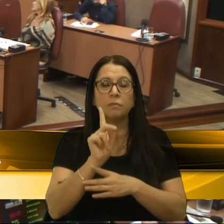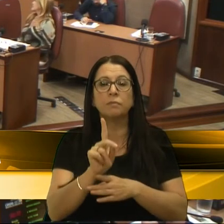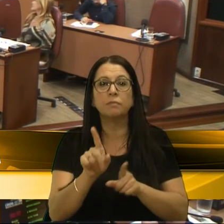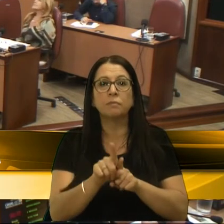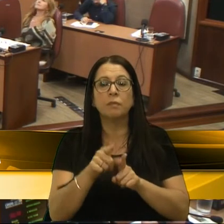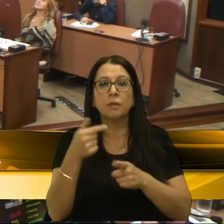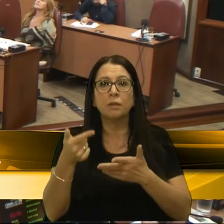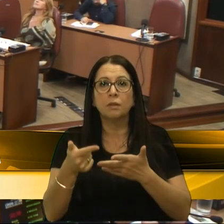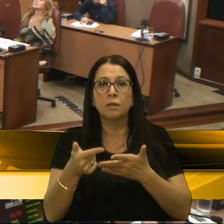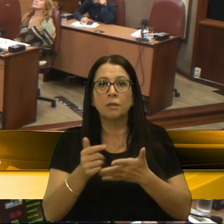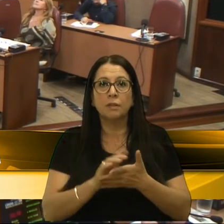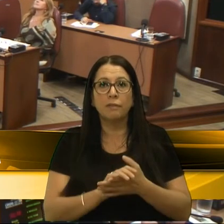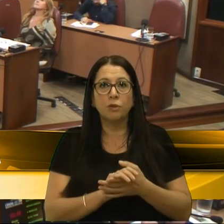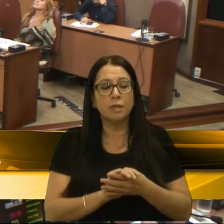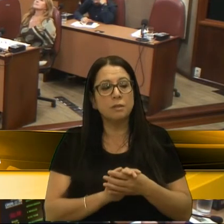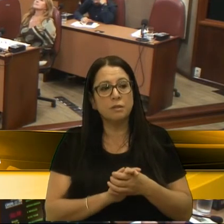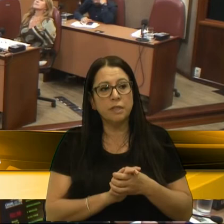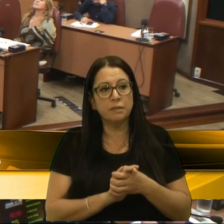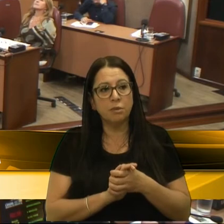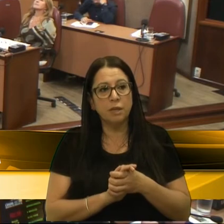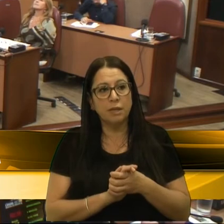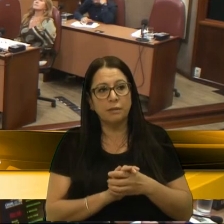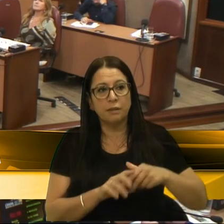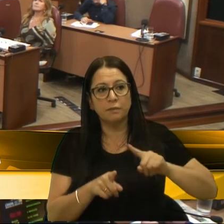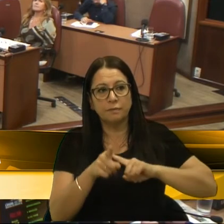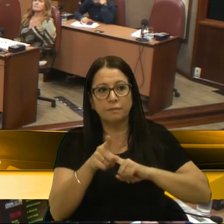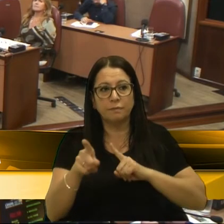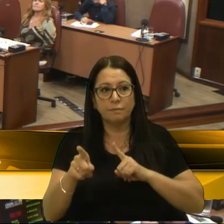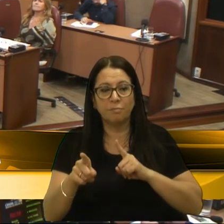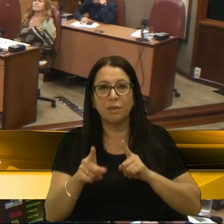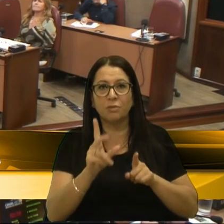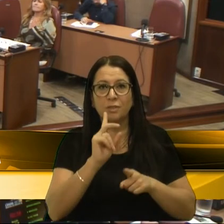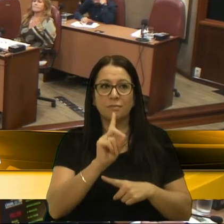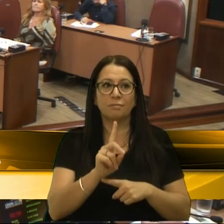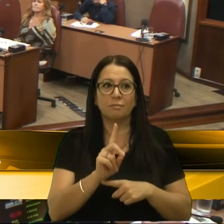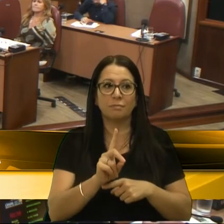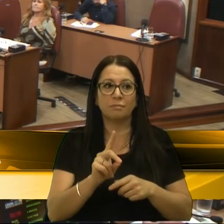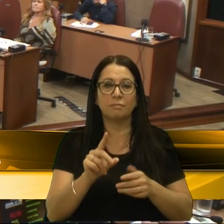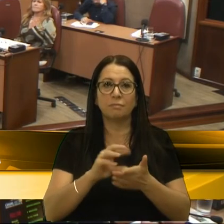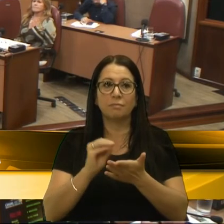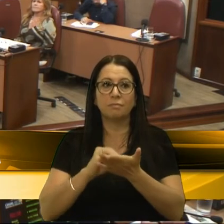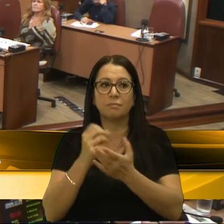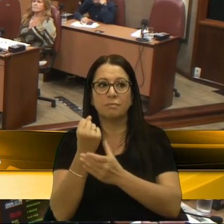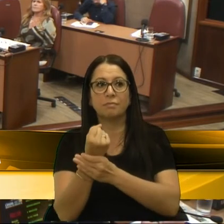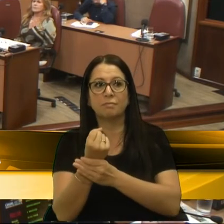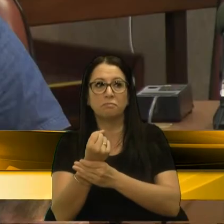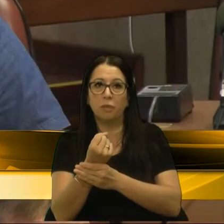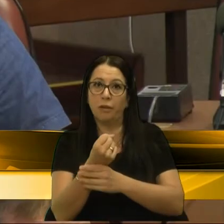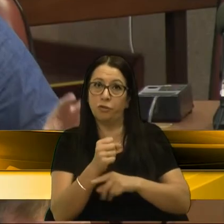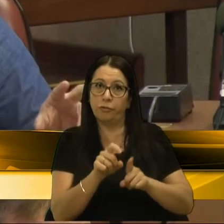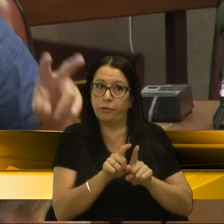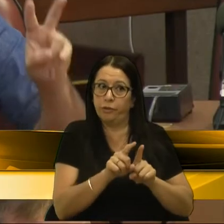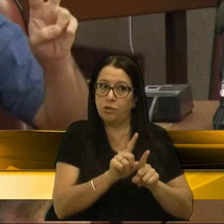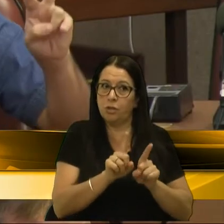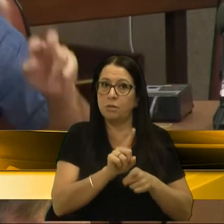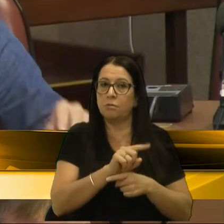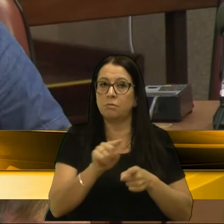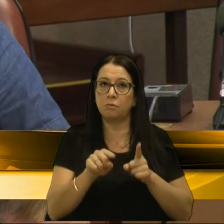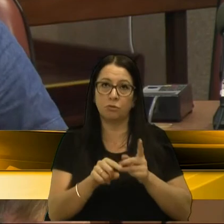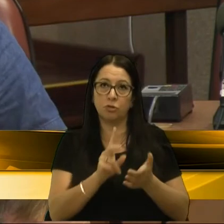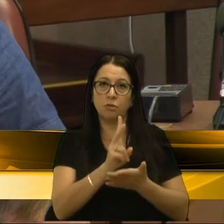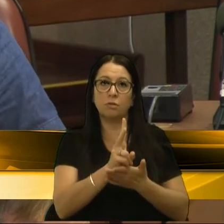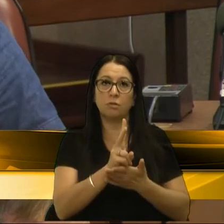né? Que até agora não foi encontrado ninguém nesse arrastão, a insegurança. E eu faço uma pergunta. Aqui em Caxias nós temos